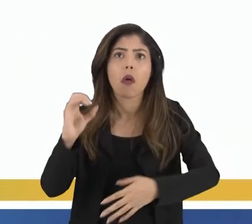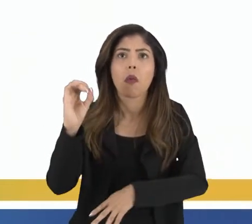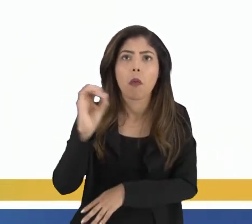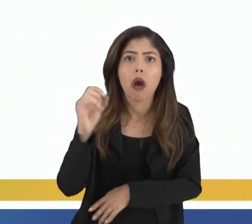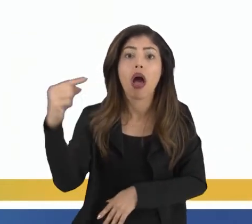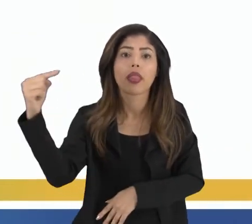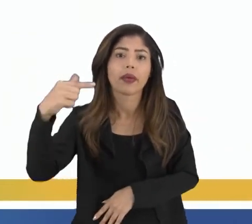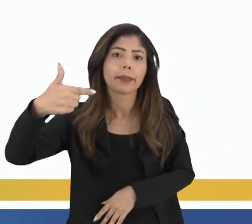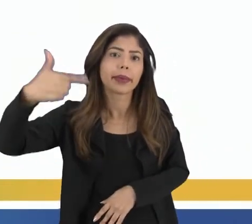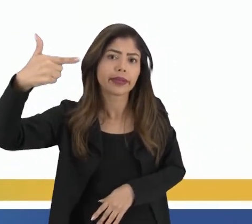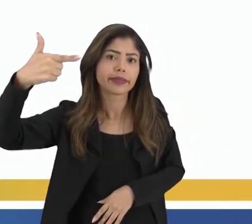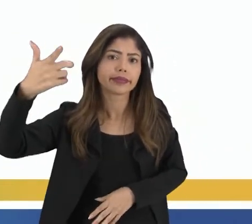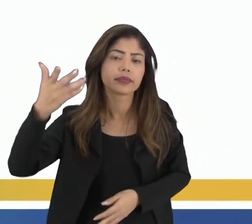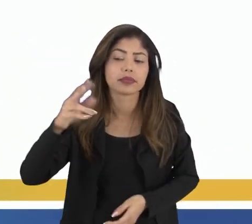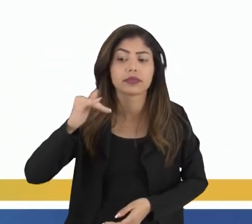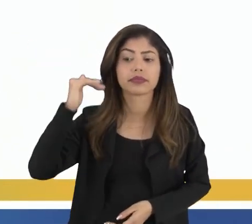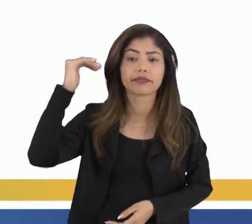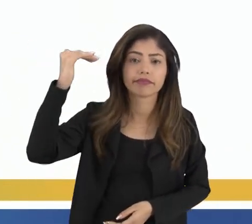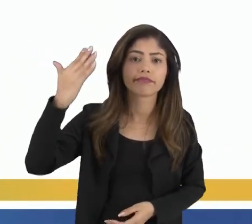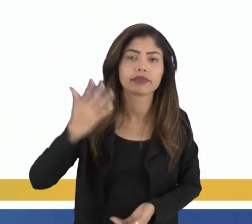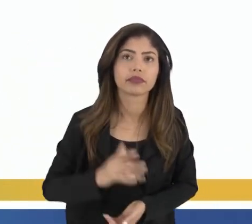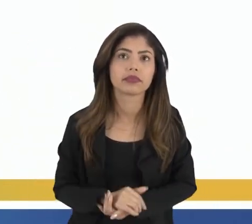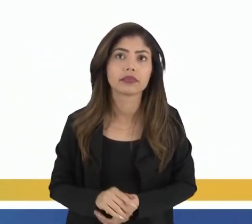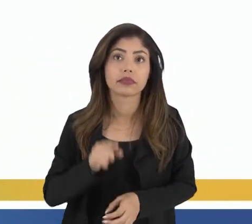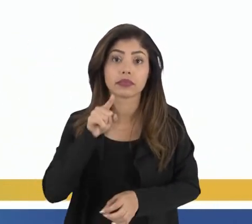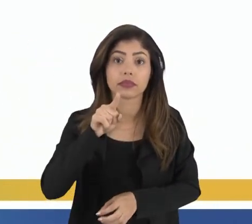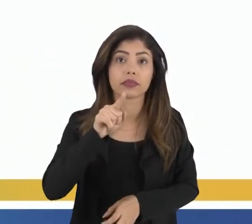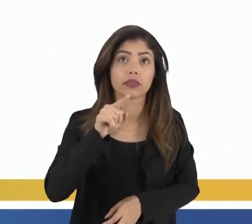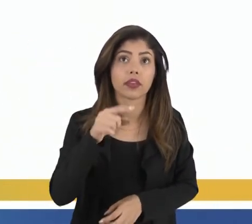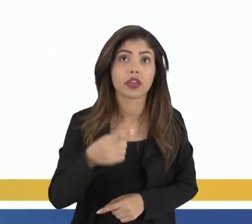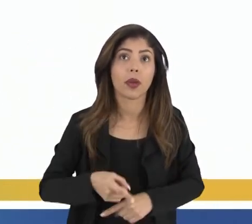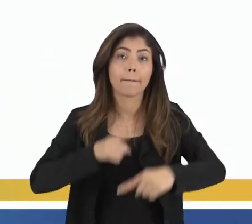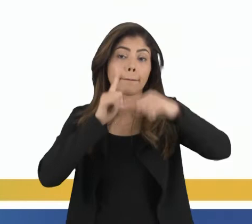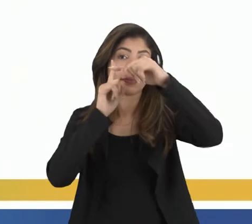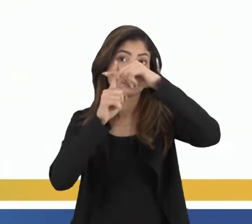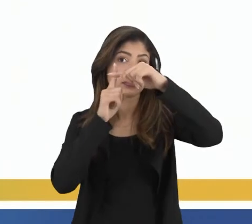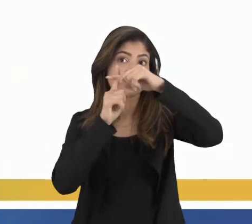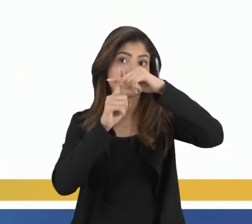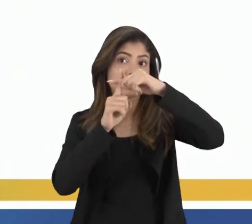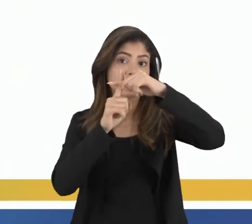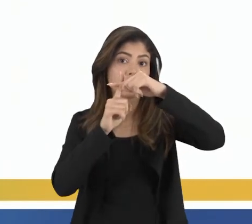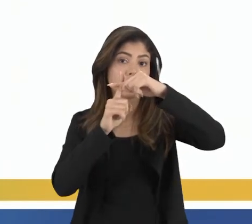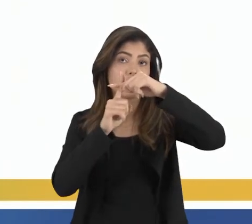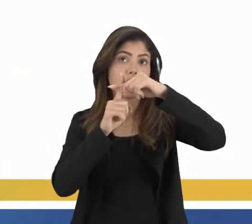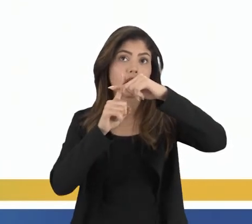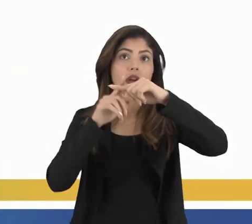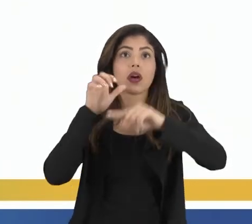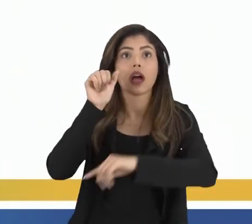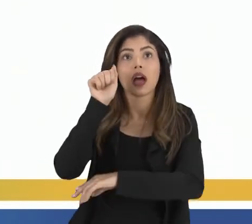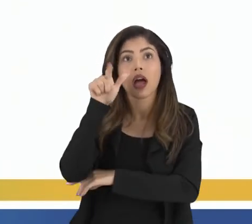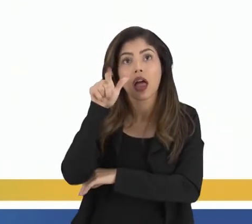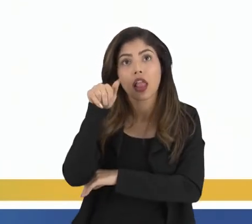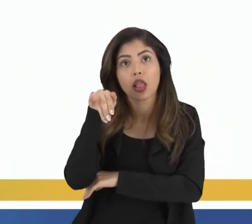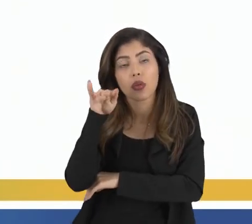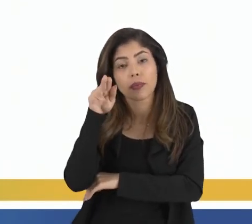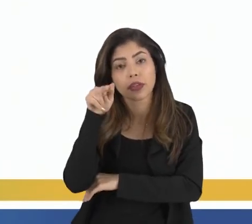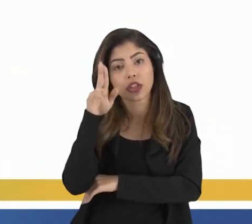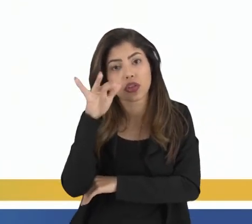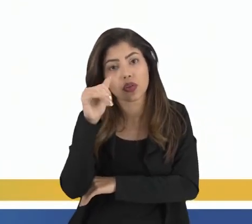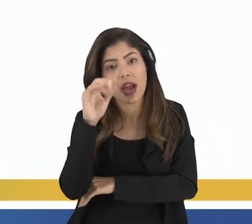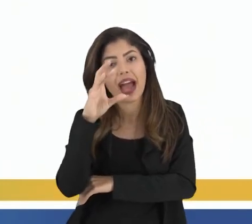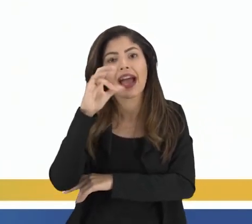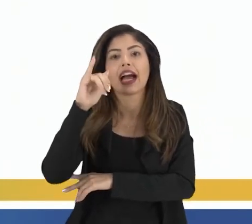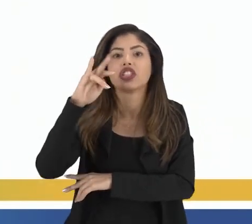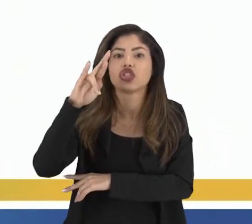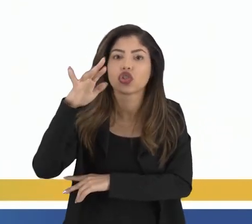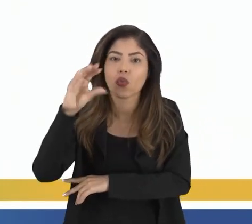de 3+, e o oxigênio está com um sinalzinho de 2- lá em cima. Então esse sinal de positivo me diz